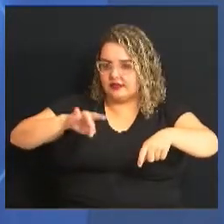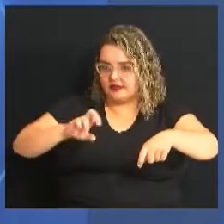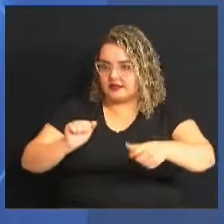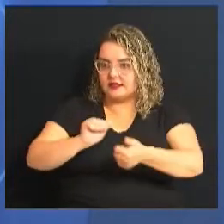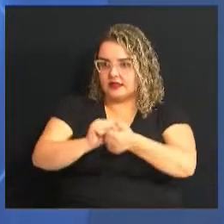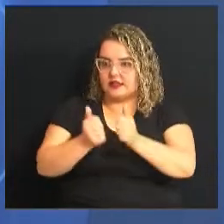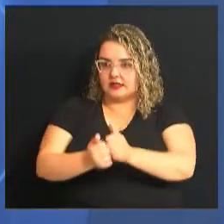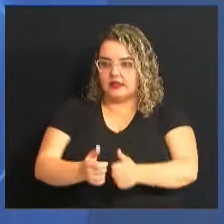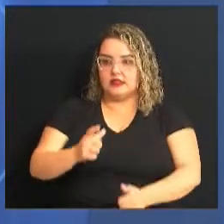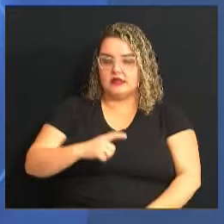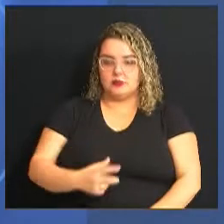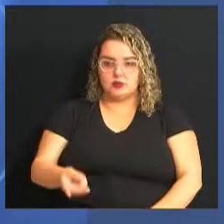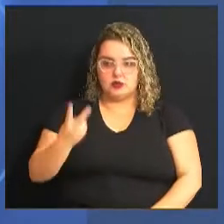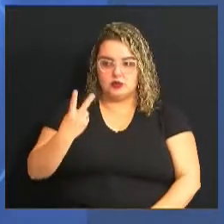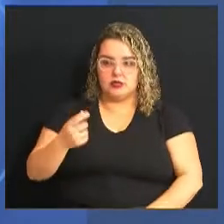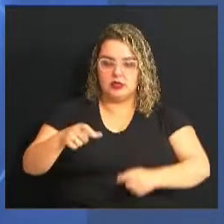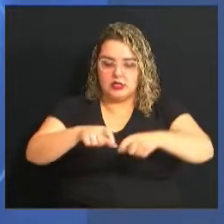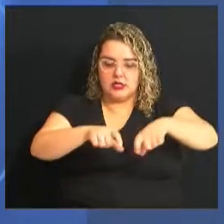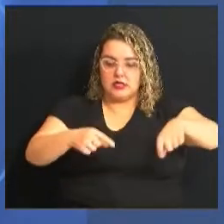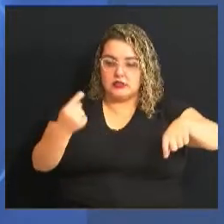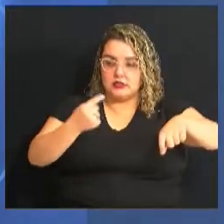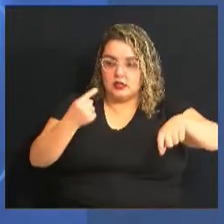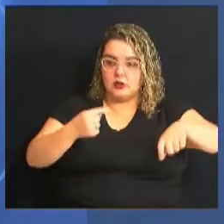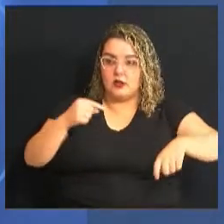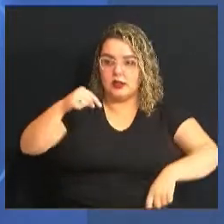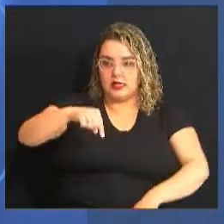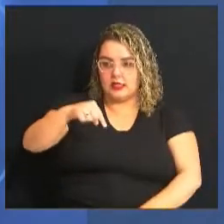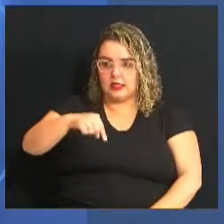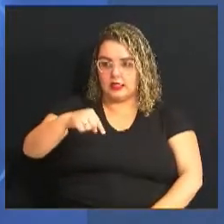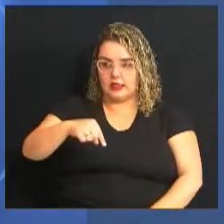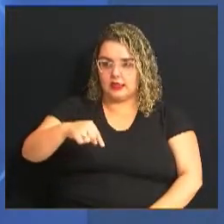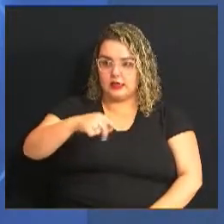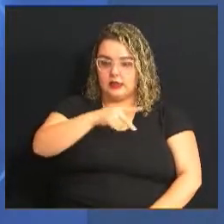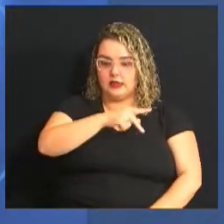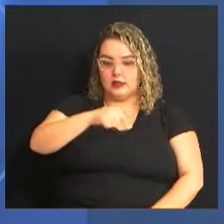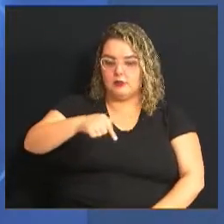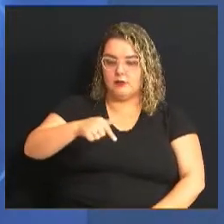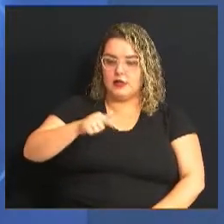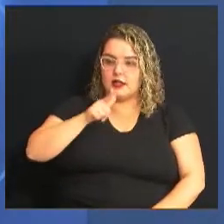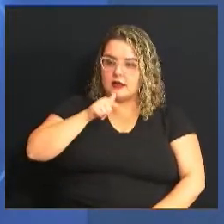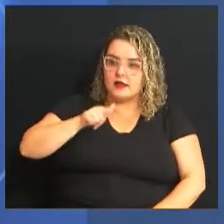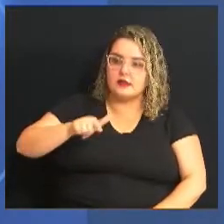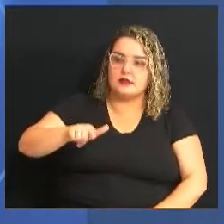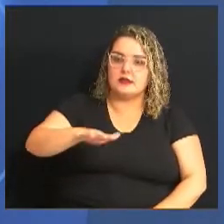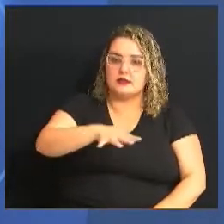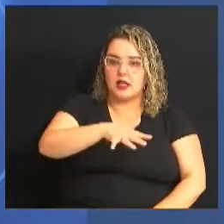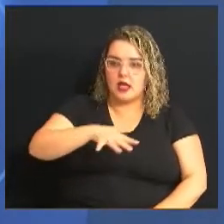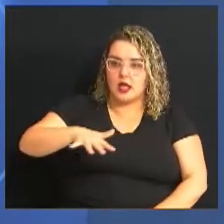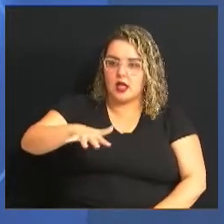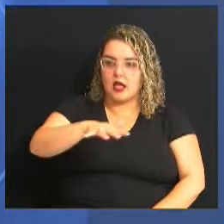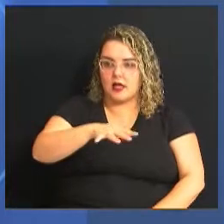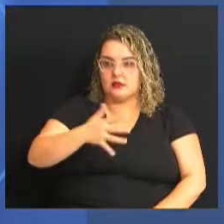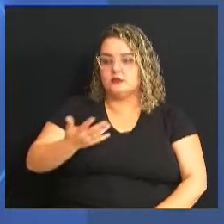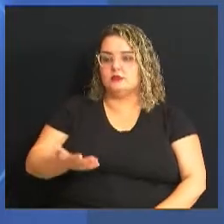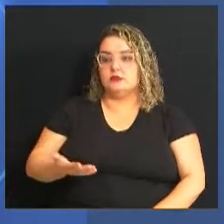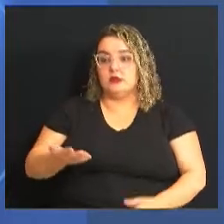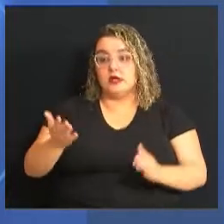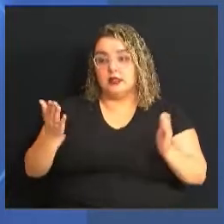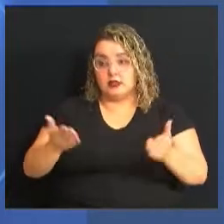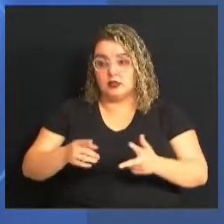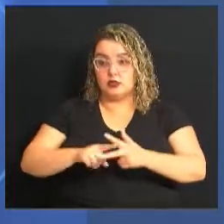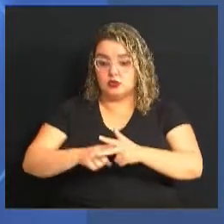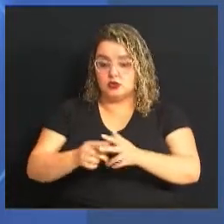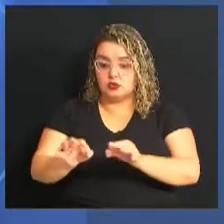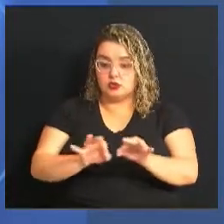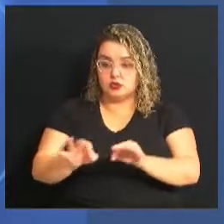2. Essa 1 estava aqui no Parque das Águas, mas o Parque das Águas agora está em manutenção por 60